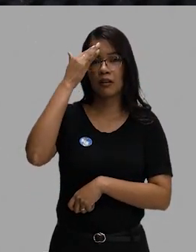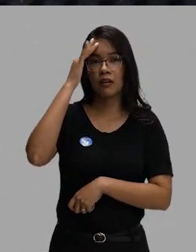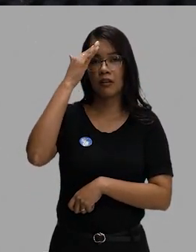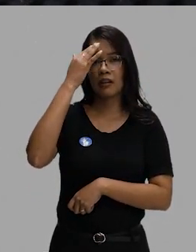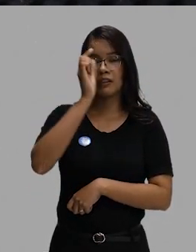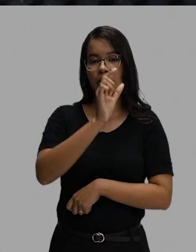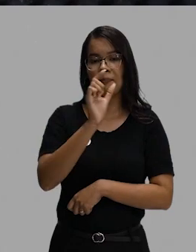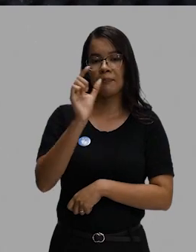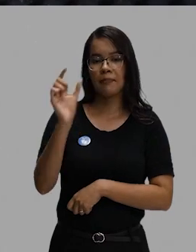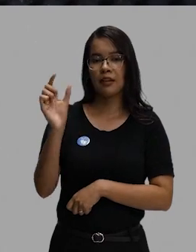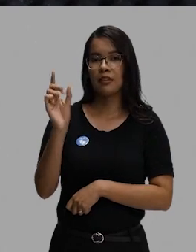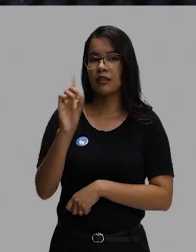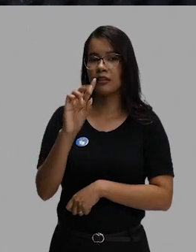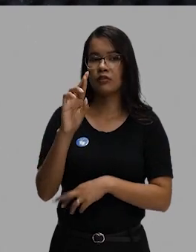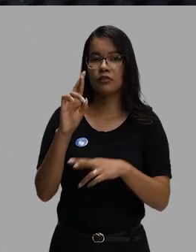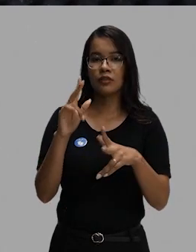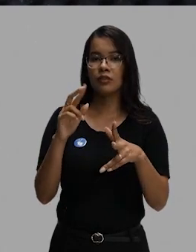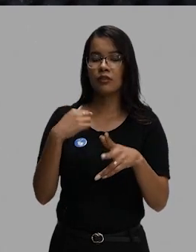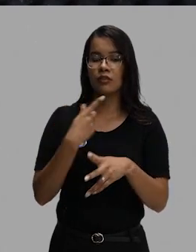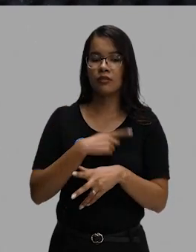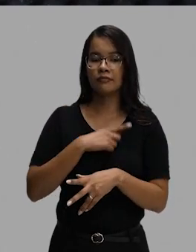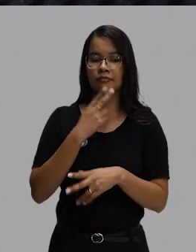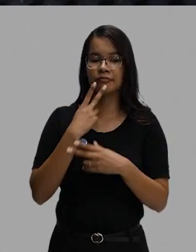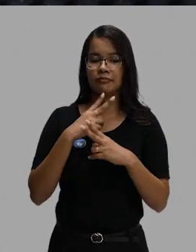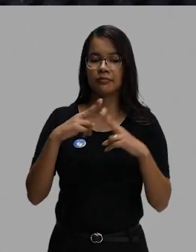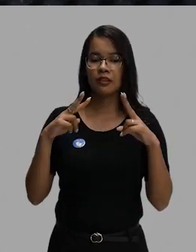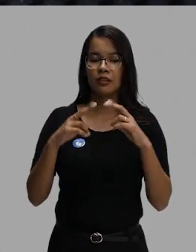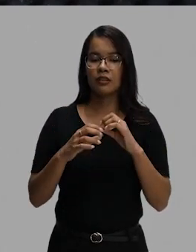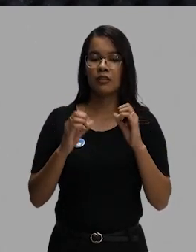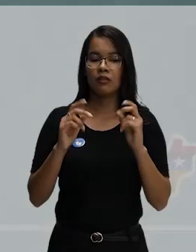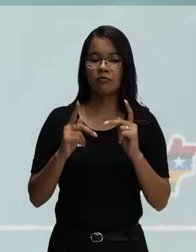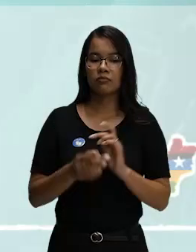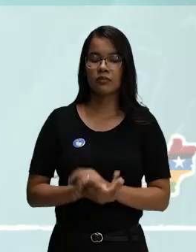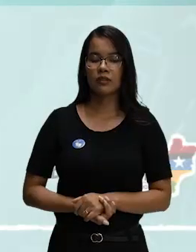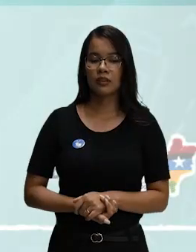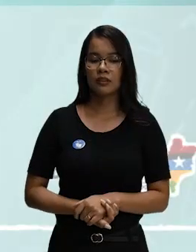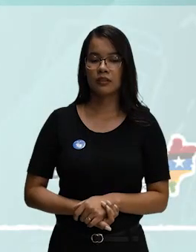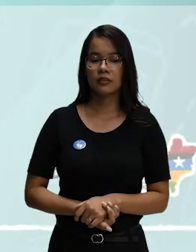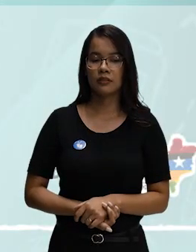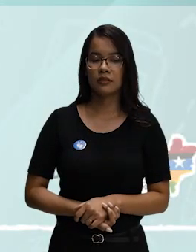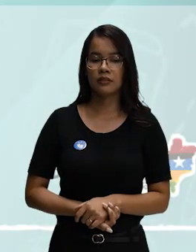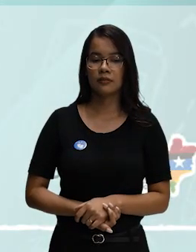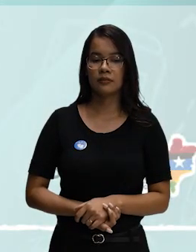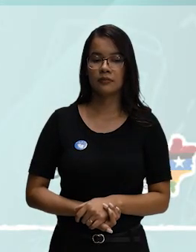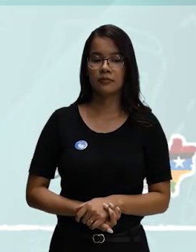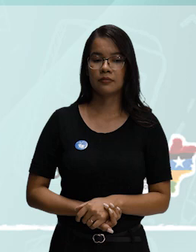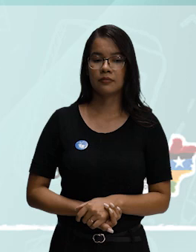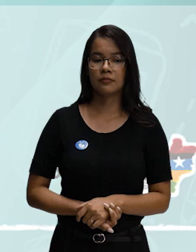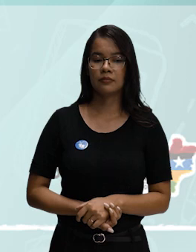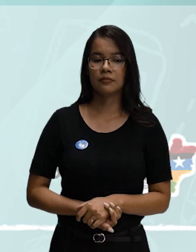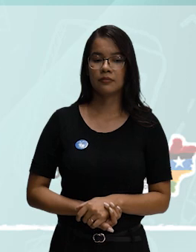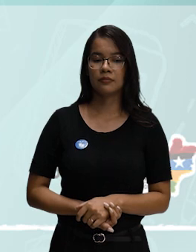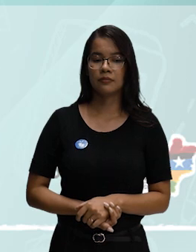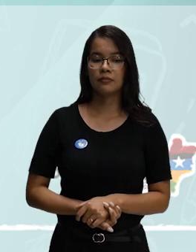palavras que não fazem parte do nosso vocabulário, certo? Deixa eu ver se tem mais alguma aqui. Tem.